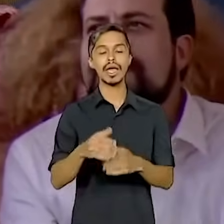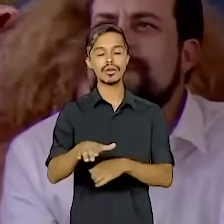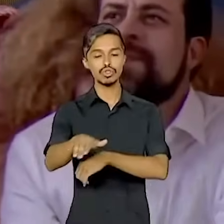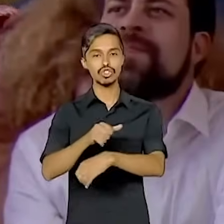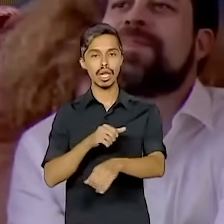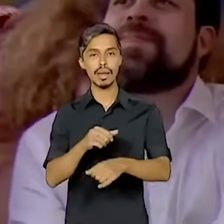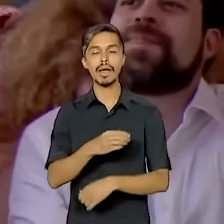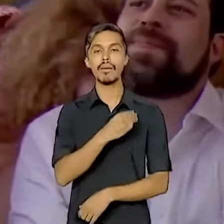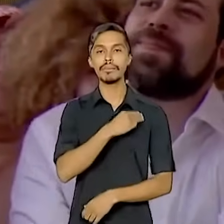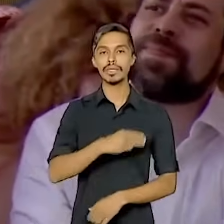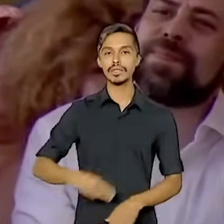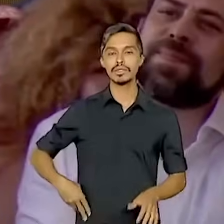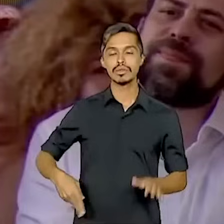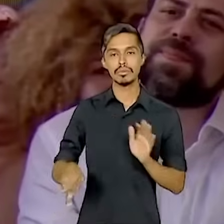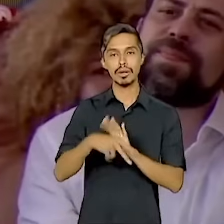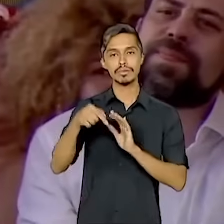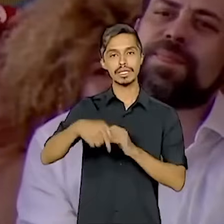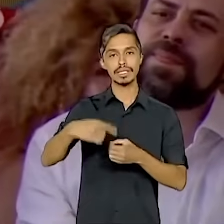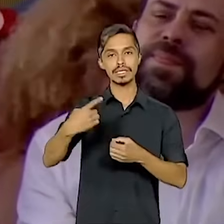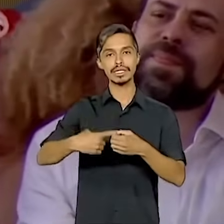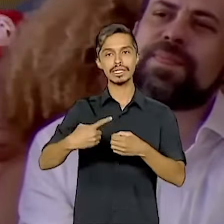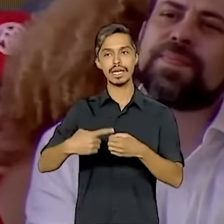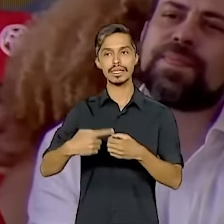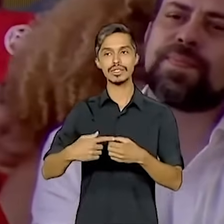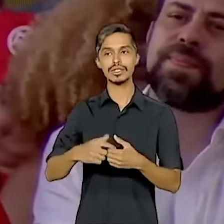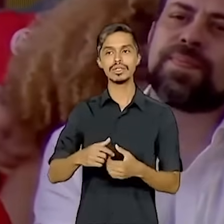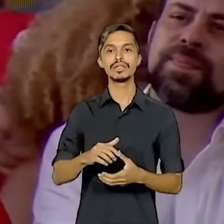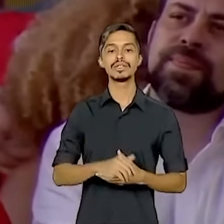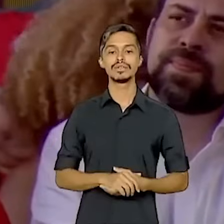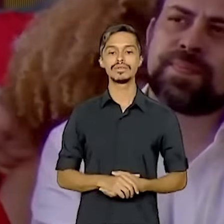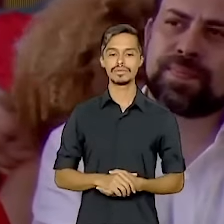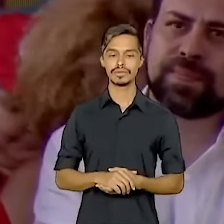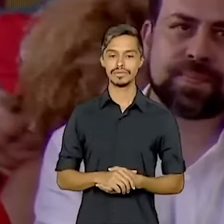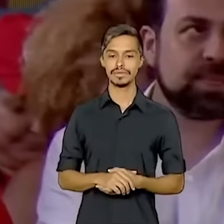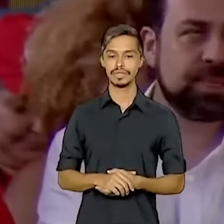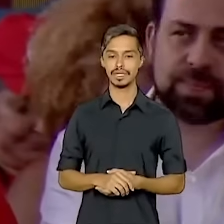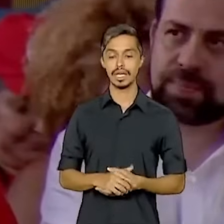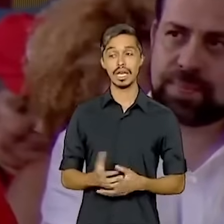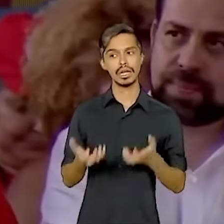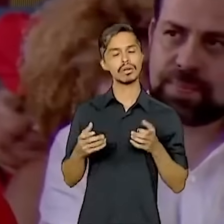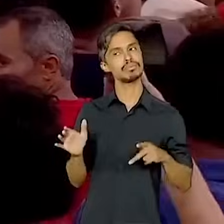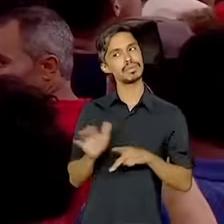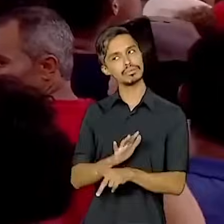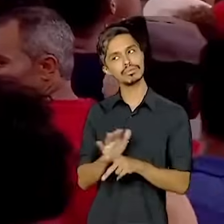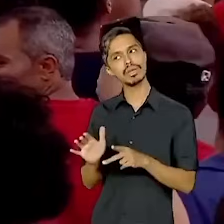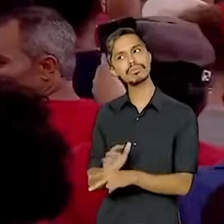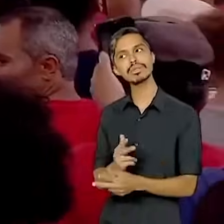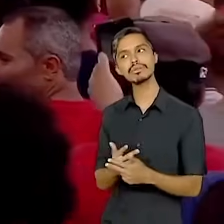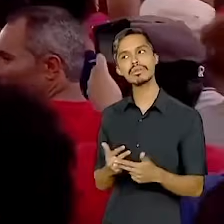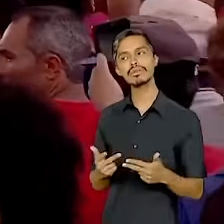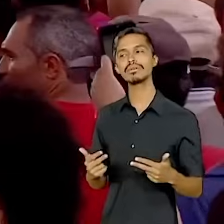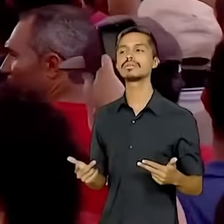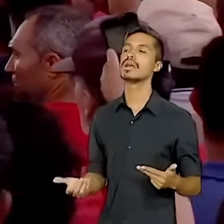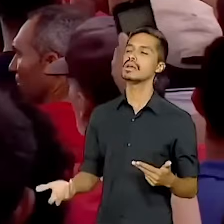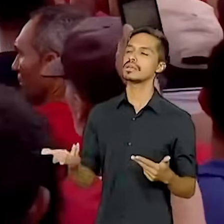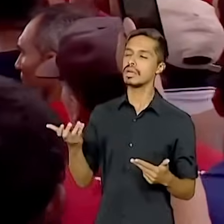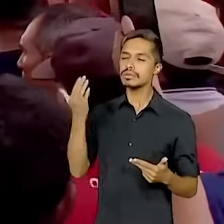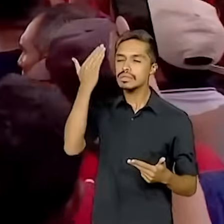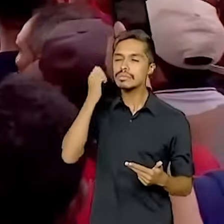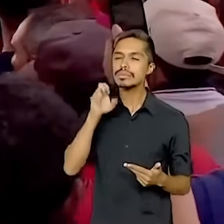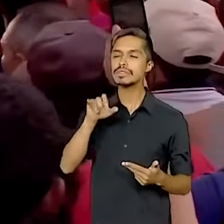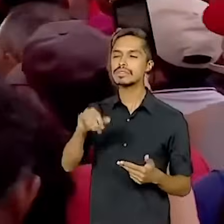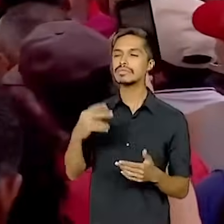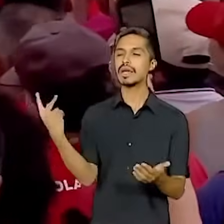aqui o ministro da cidade, vem aqui, porque eu vou lhe fazer umas perguntas e eu quero saber se a coisa